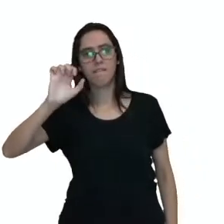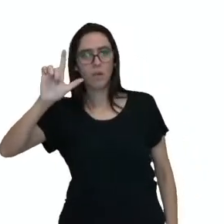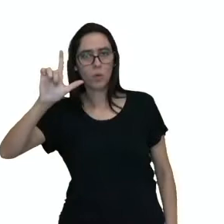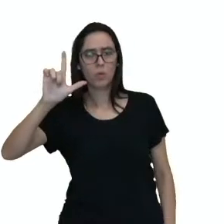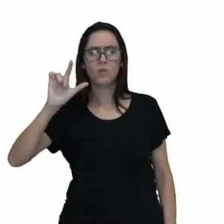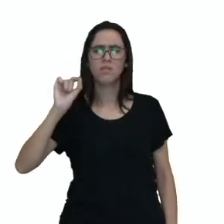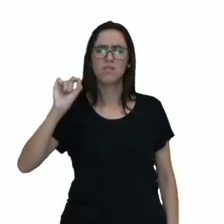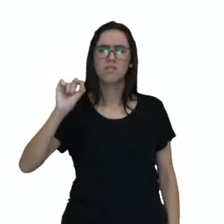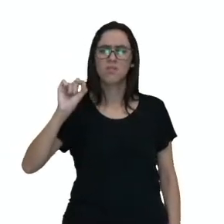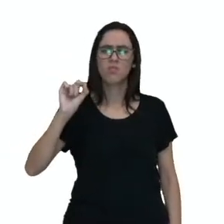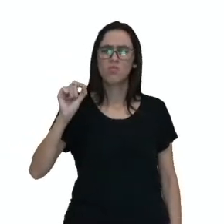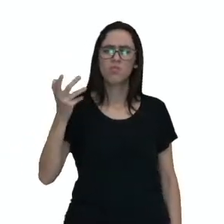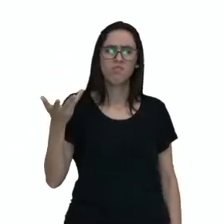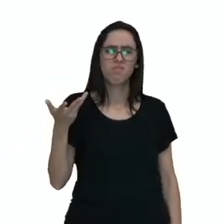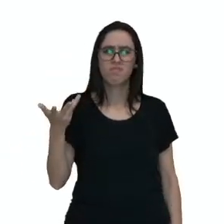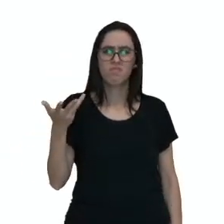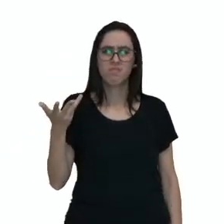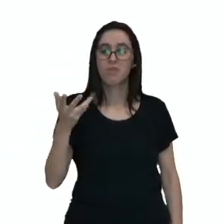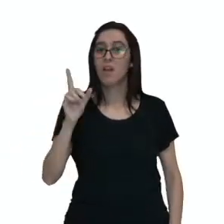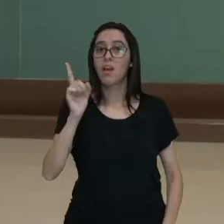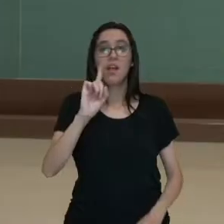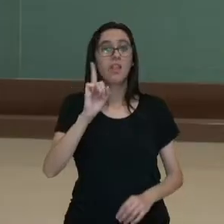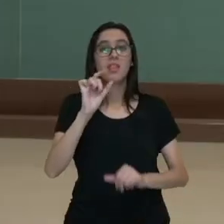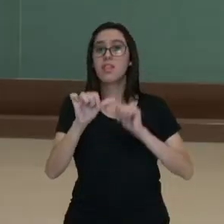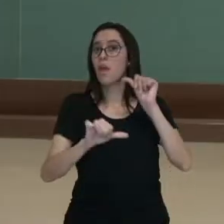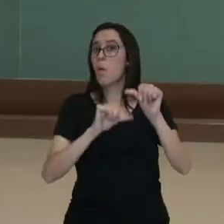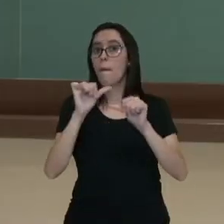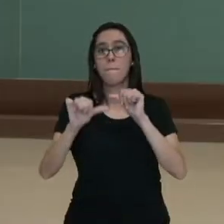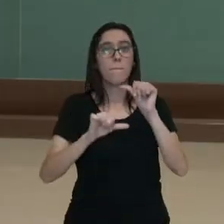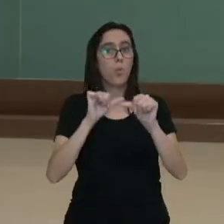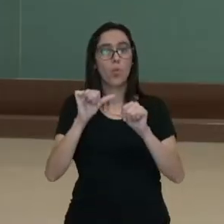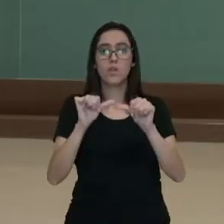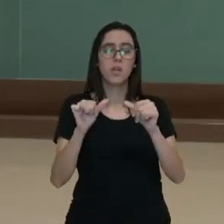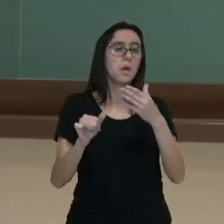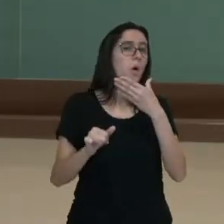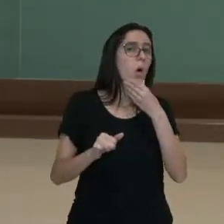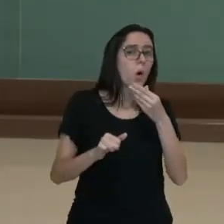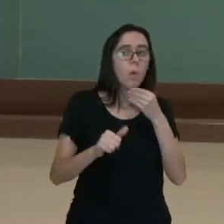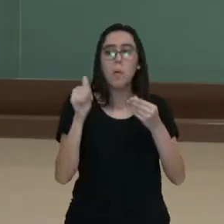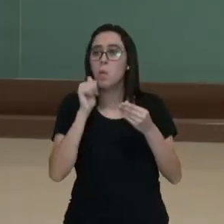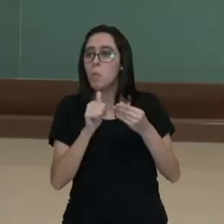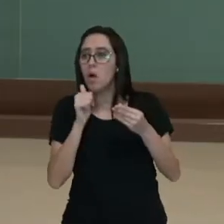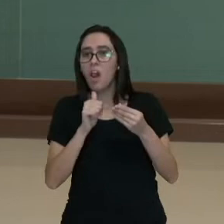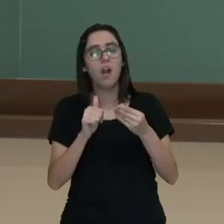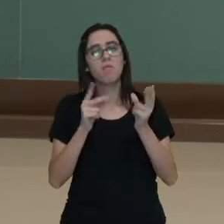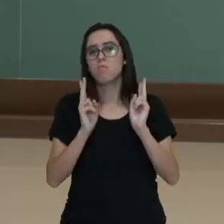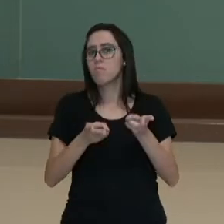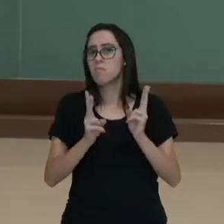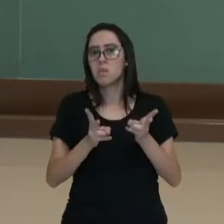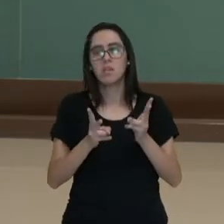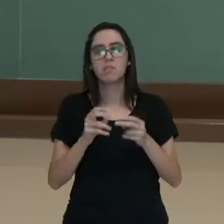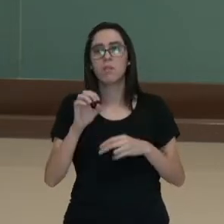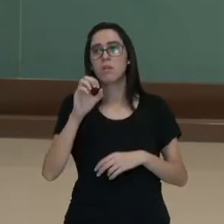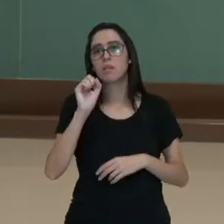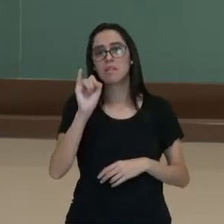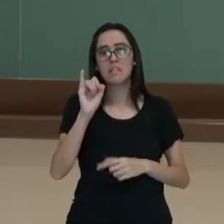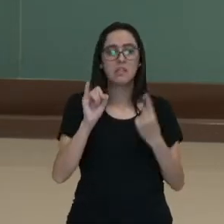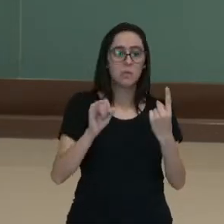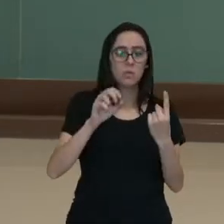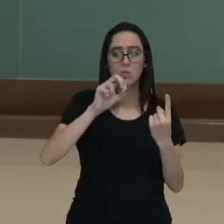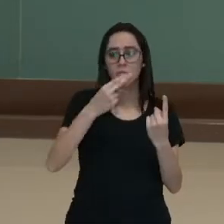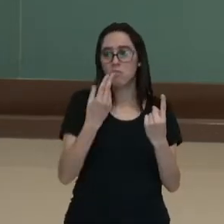invariáveis. O que é invariáveis? Não varia, ele não vai para o feminino, ele não vai para o plural, ele